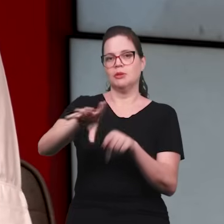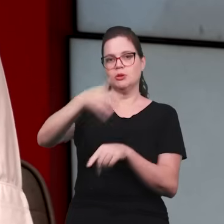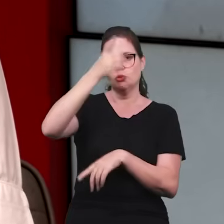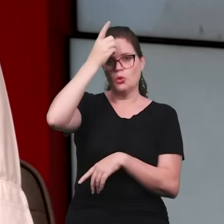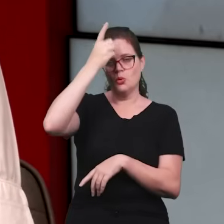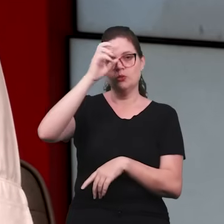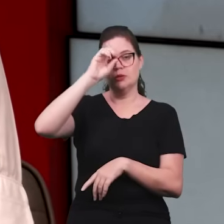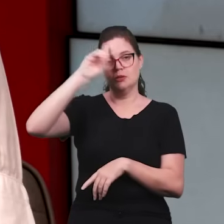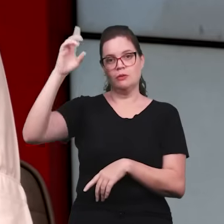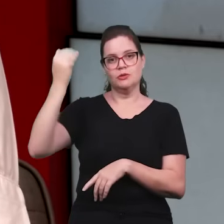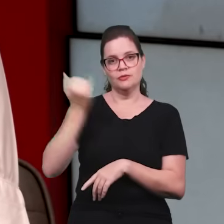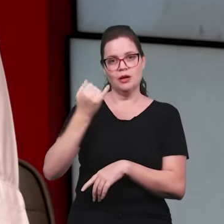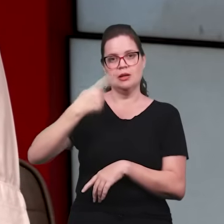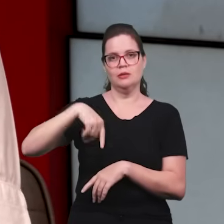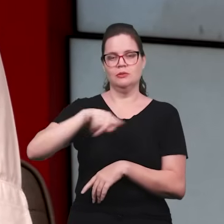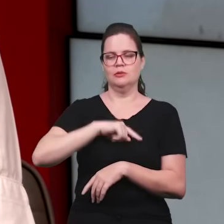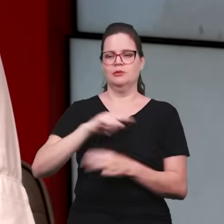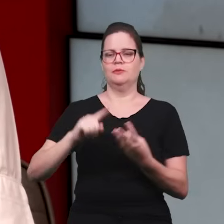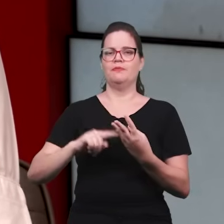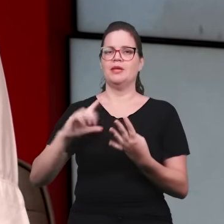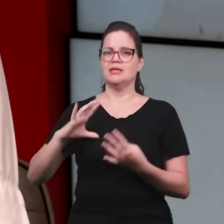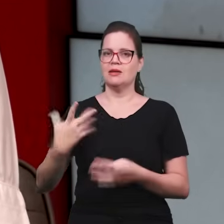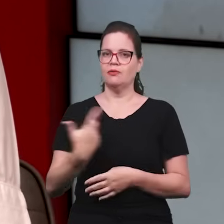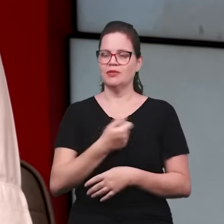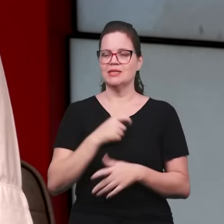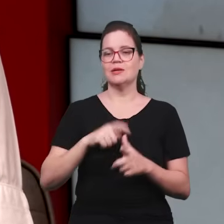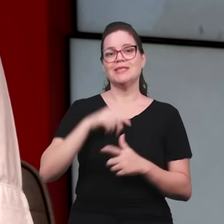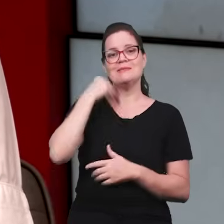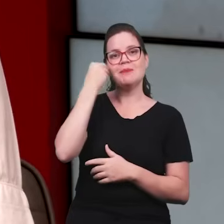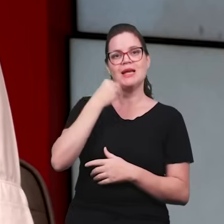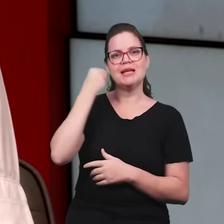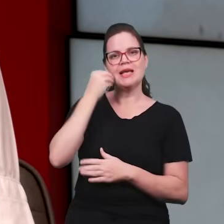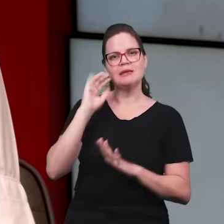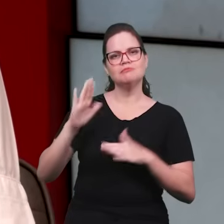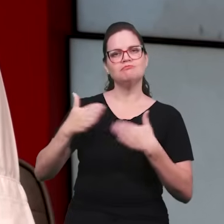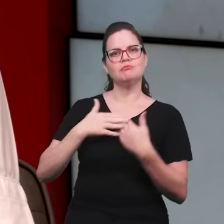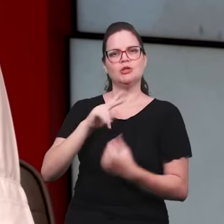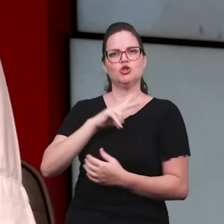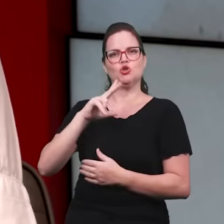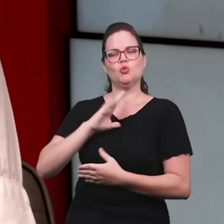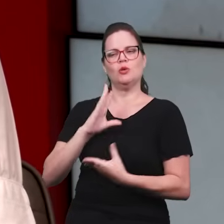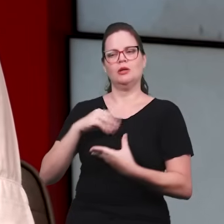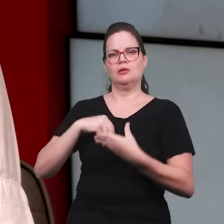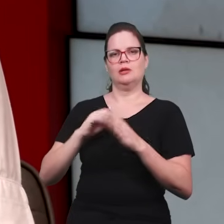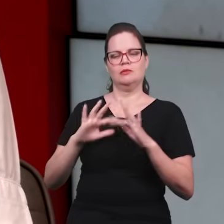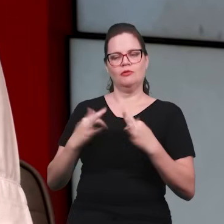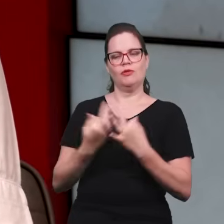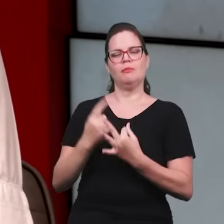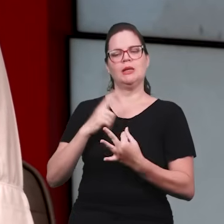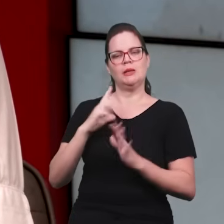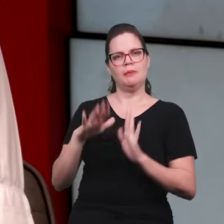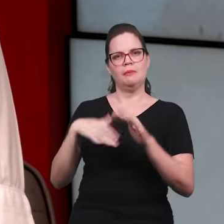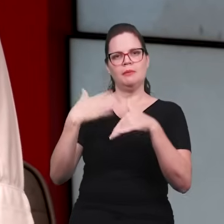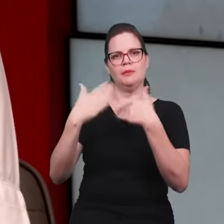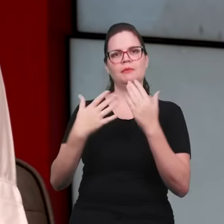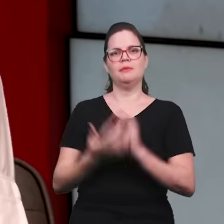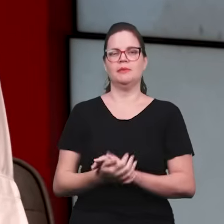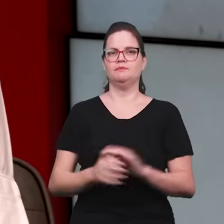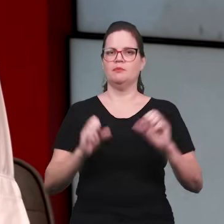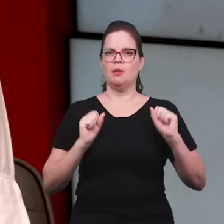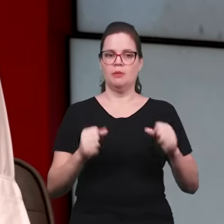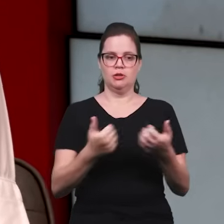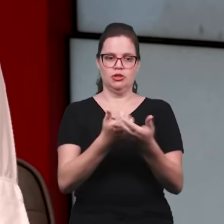fala conosco, a salvação, as experiências que se multiplicam dentro do nosso lar. Então, seja na provisão material